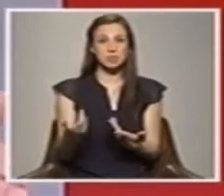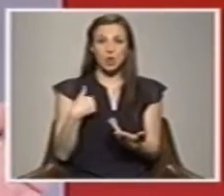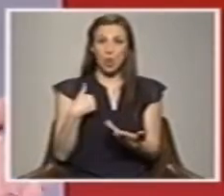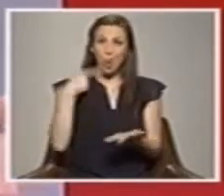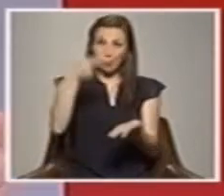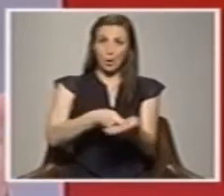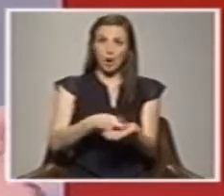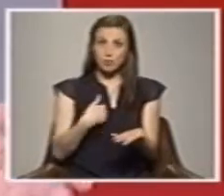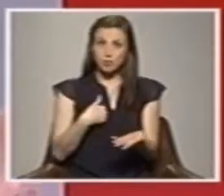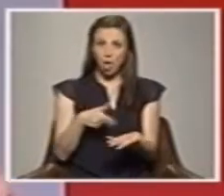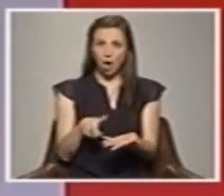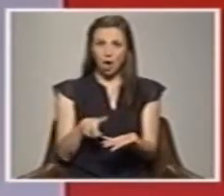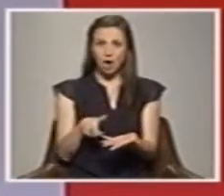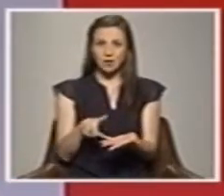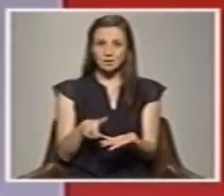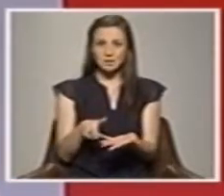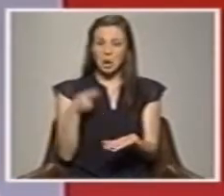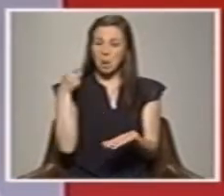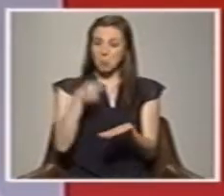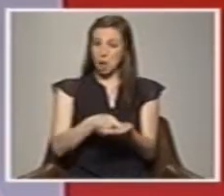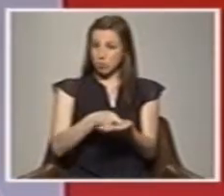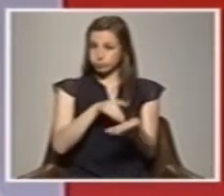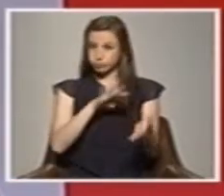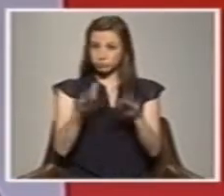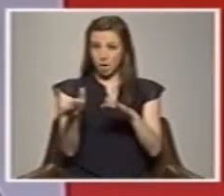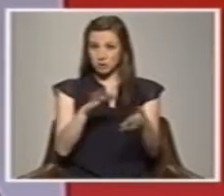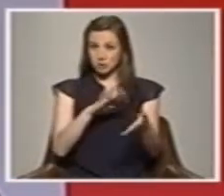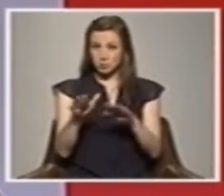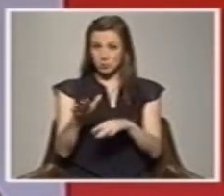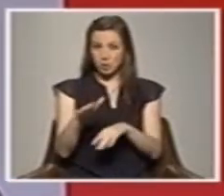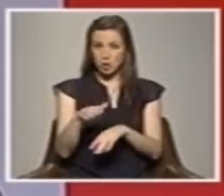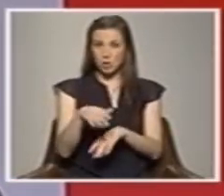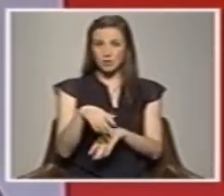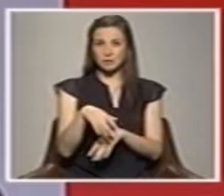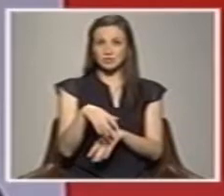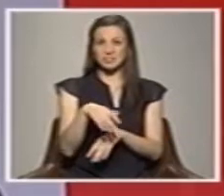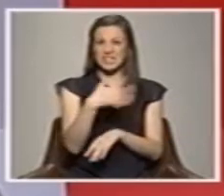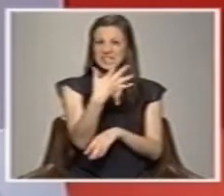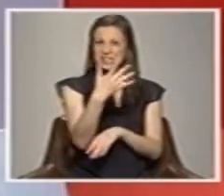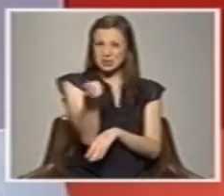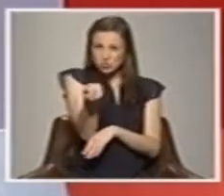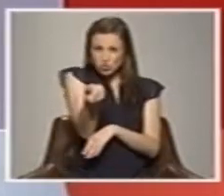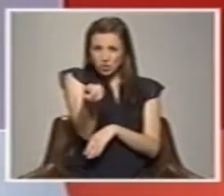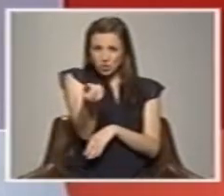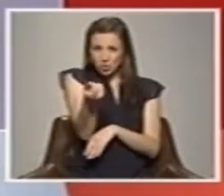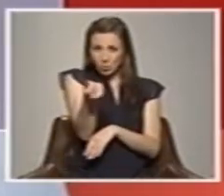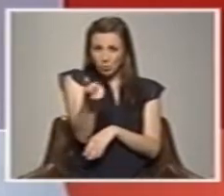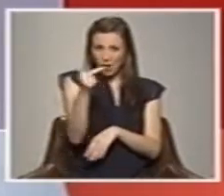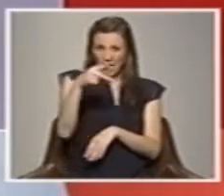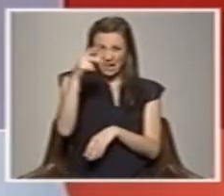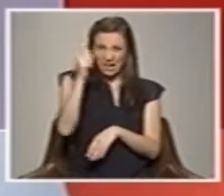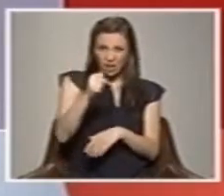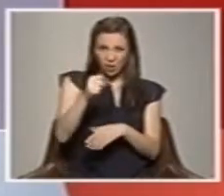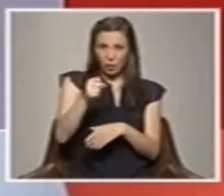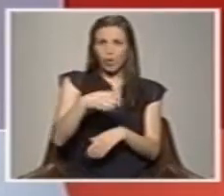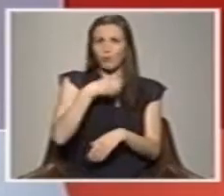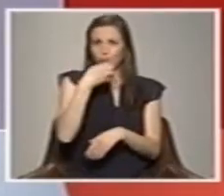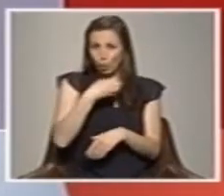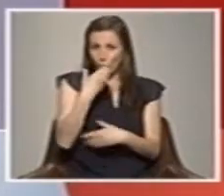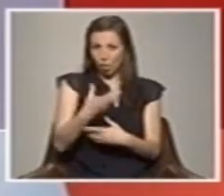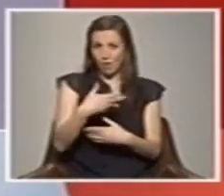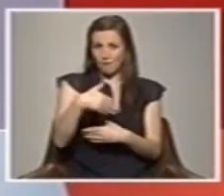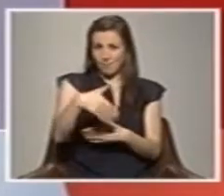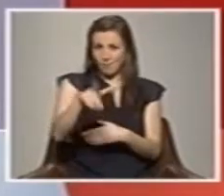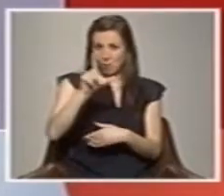para isso. Pagamos cerca de 5 cêntimos por cada quilo de fruta que vai